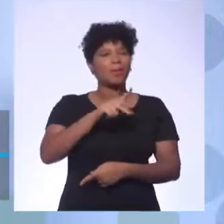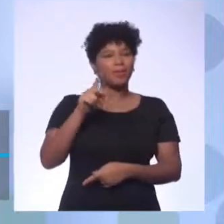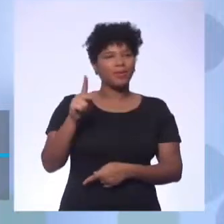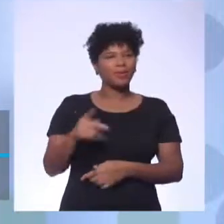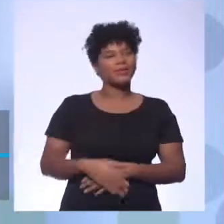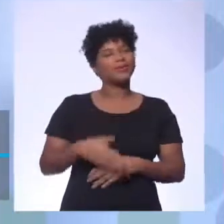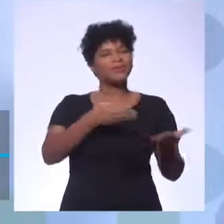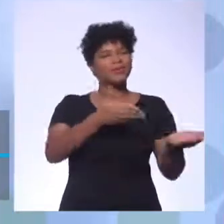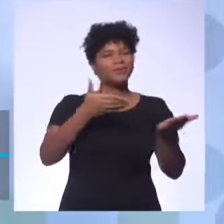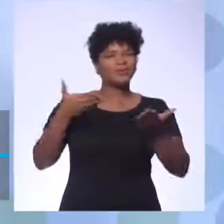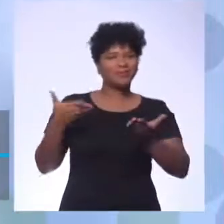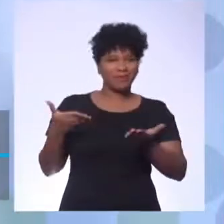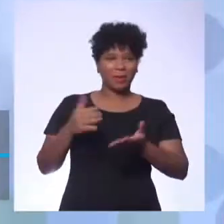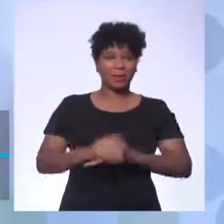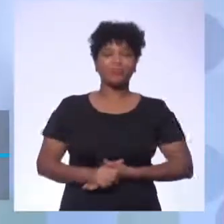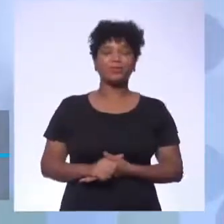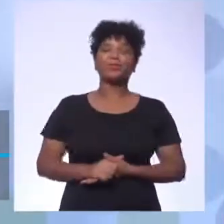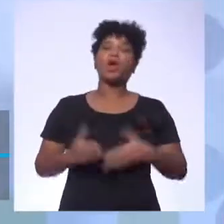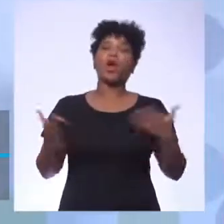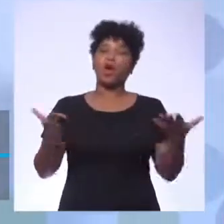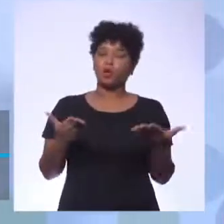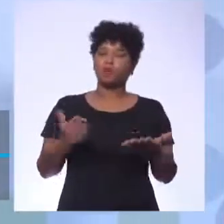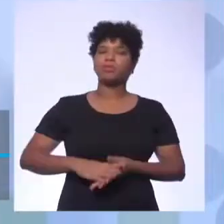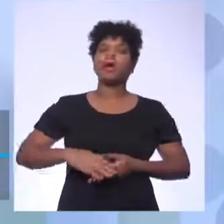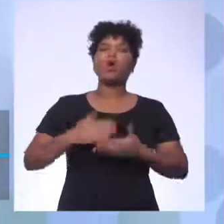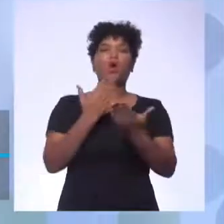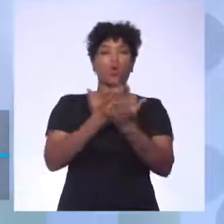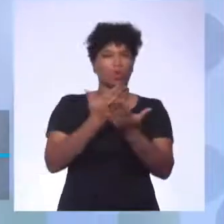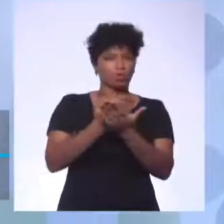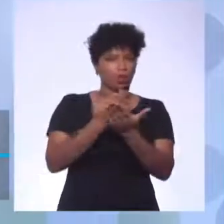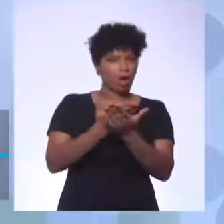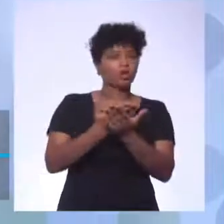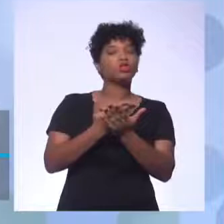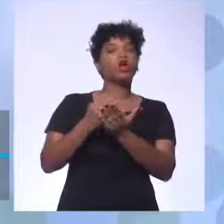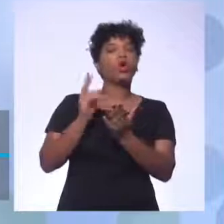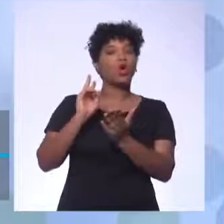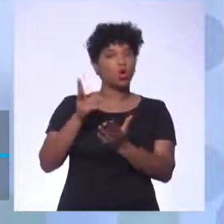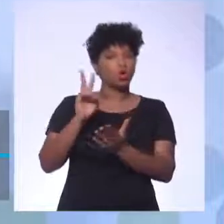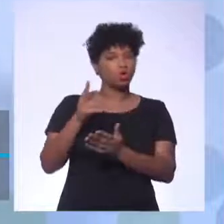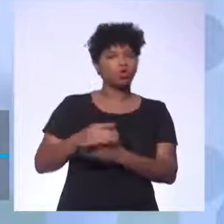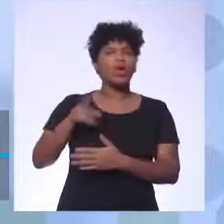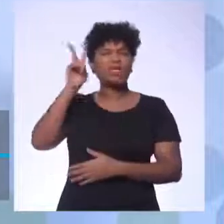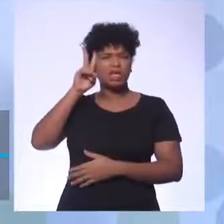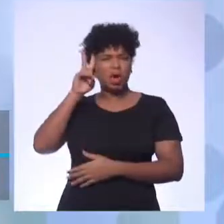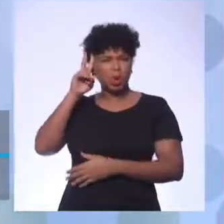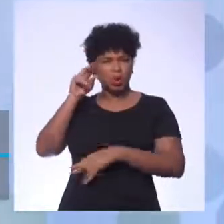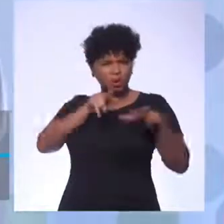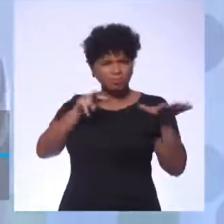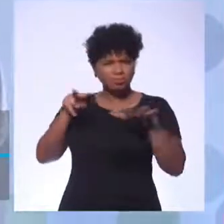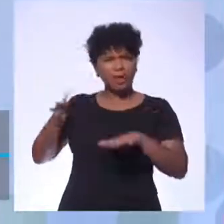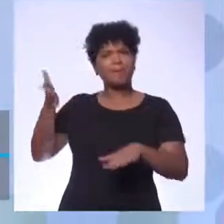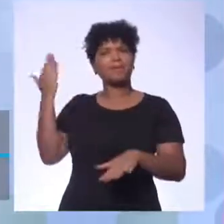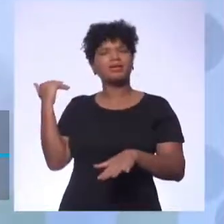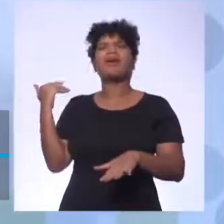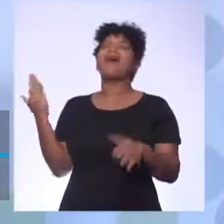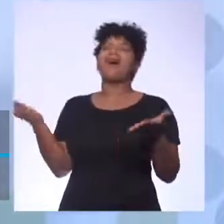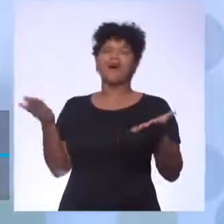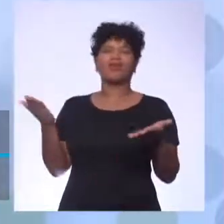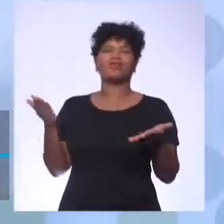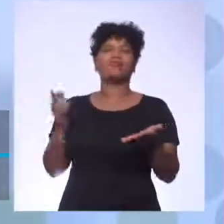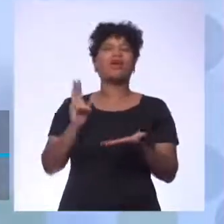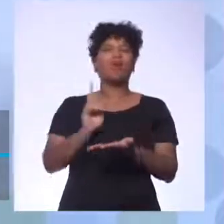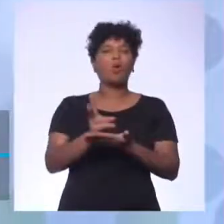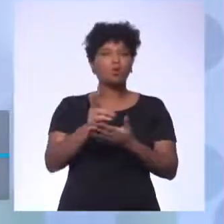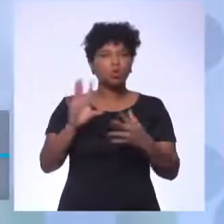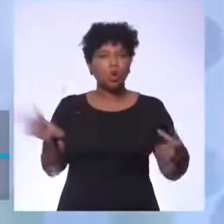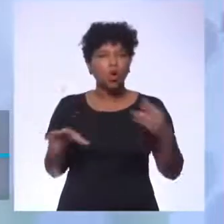muito bem-vindos. Hoje, a nossa aula será a continuidade, da aula de segunda-feira. Continuaremos falando aí sobre os objetivos